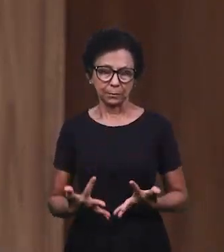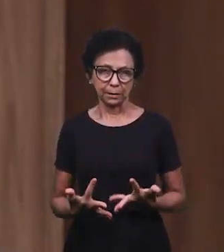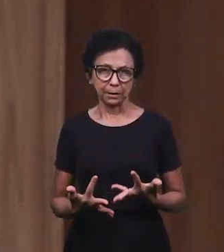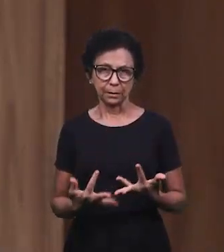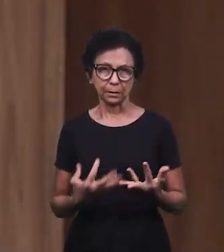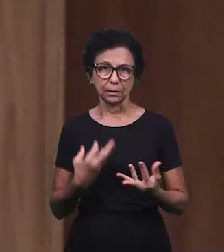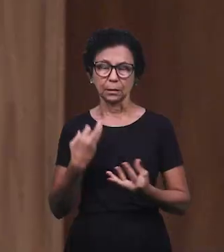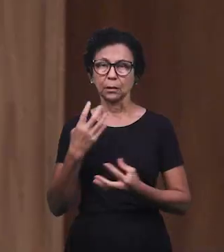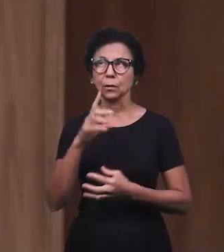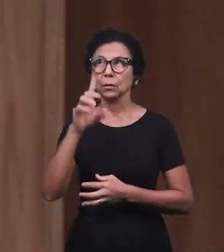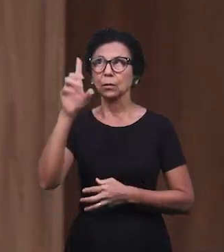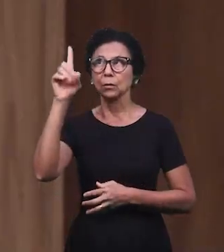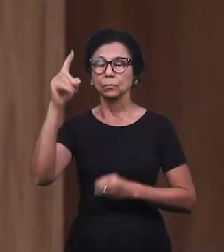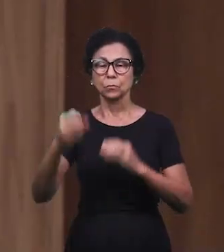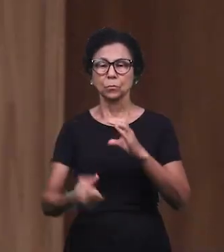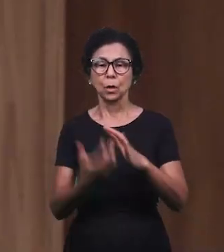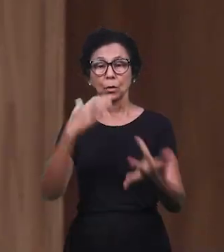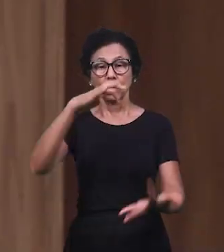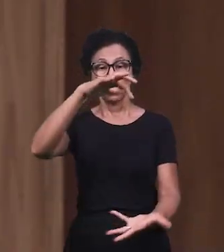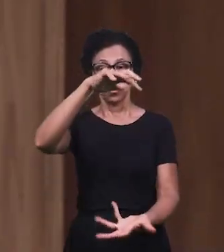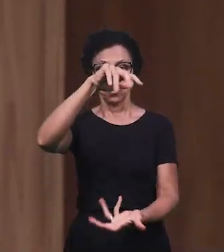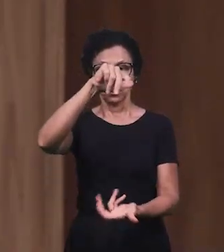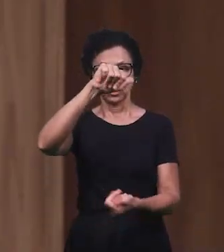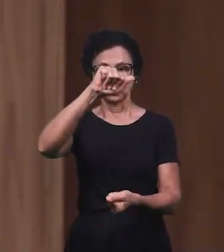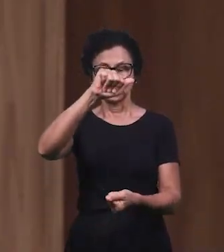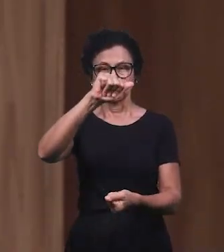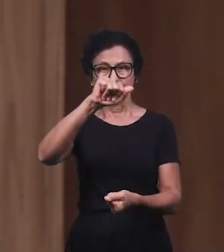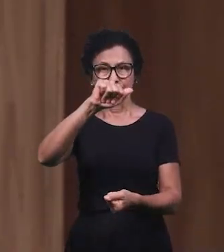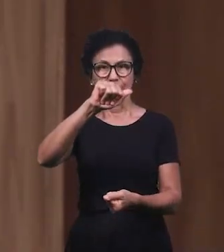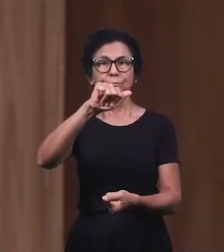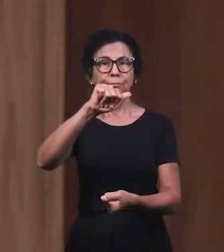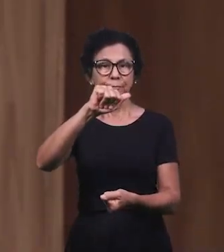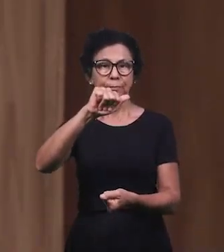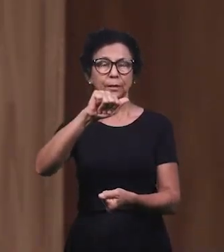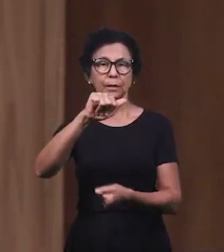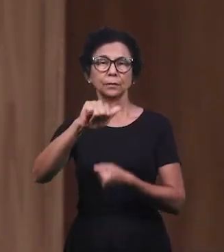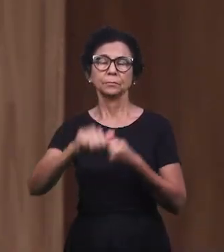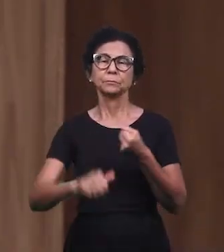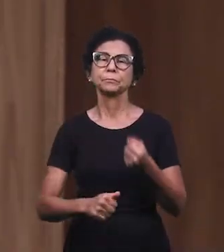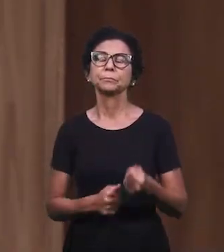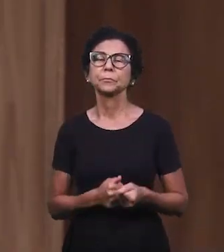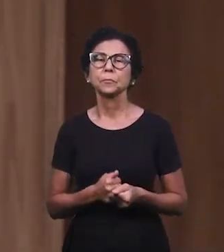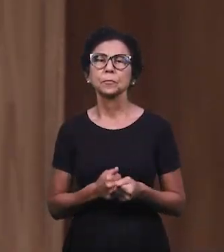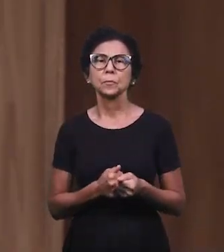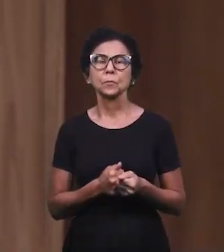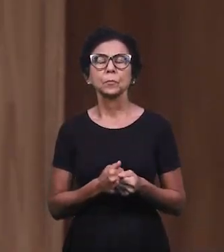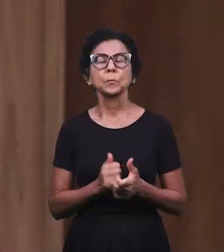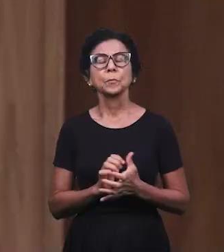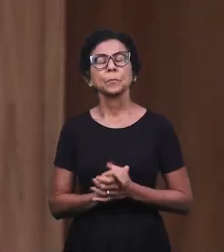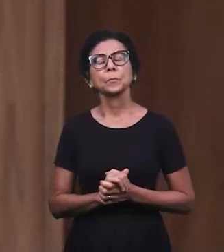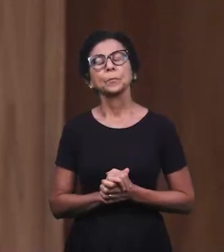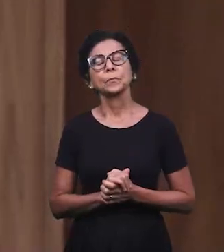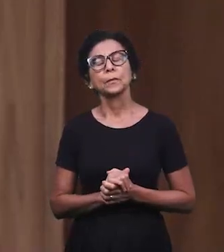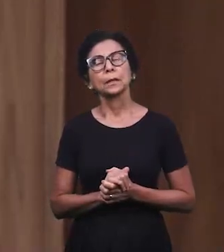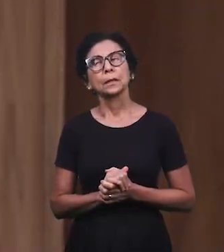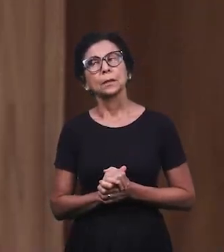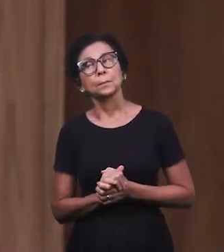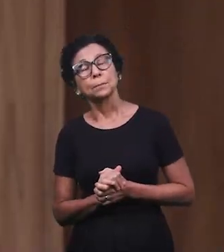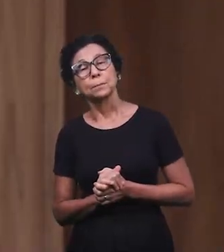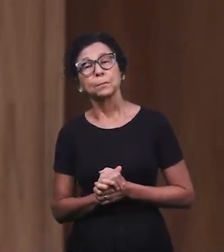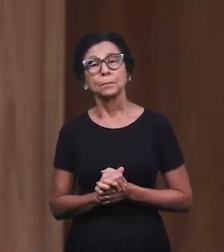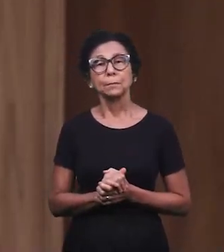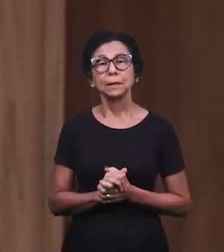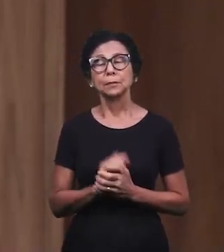origem do universo sempre foi a criação. Só que quando se fala